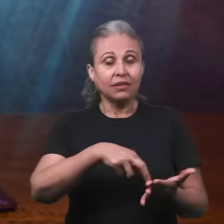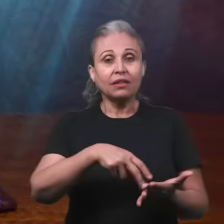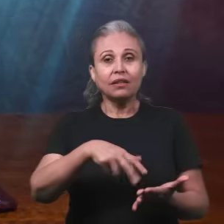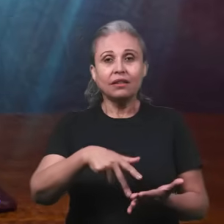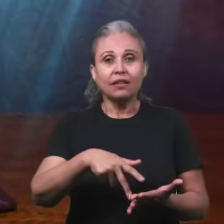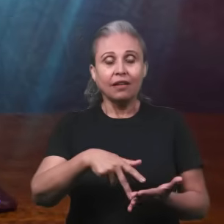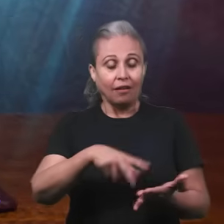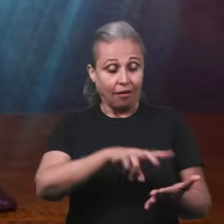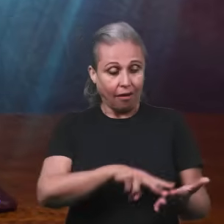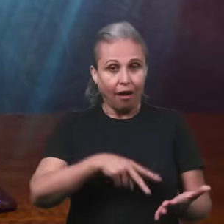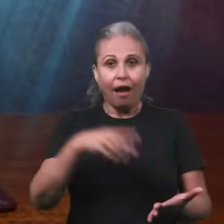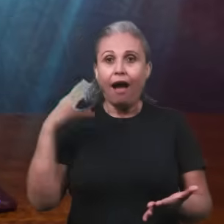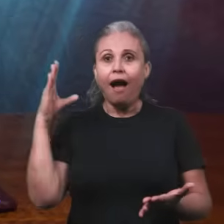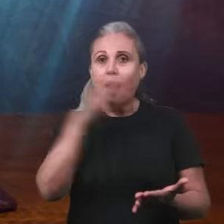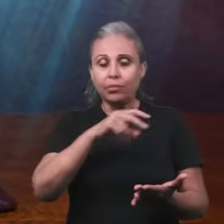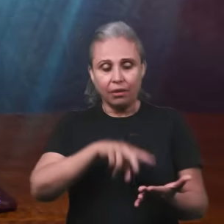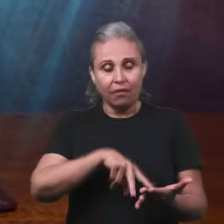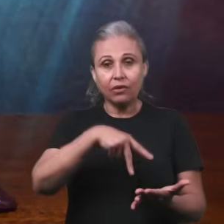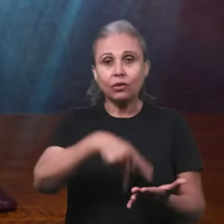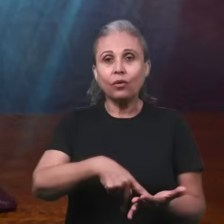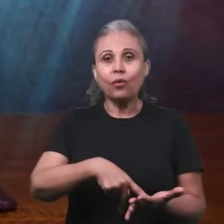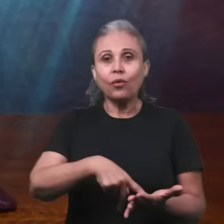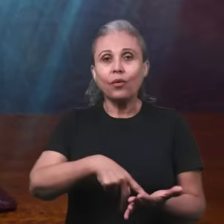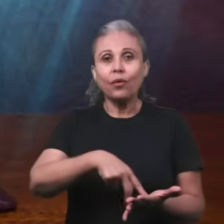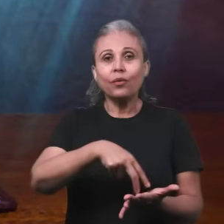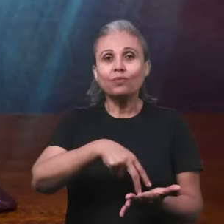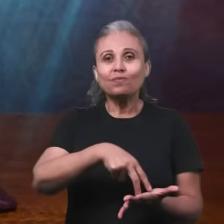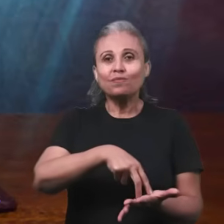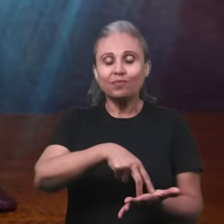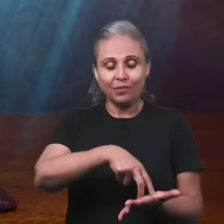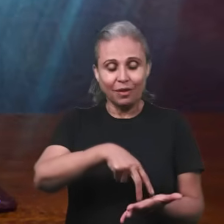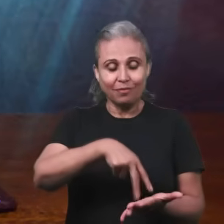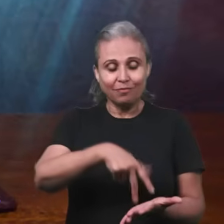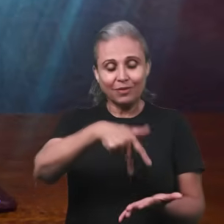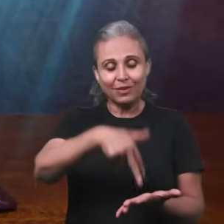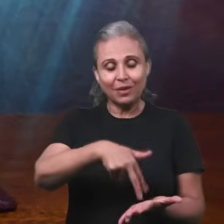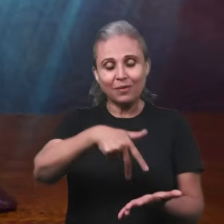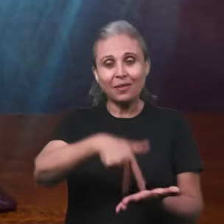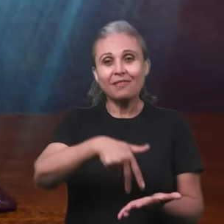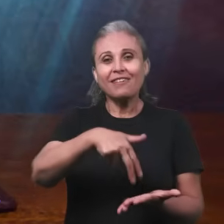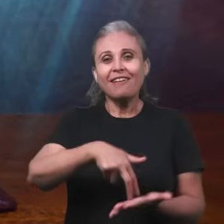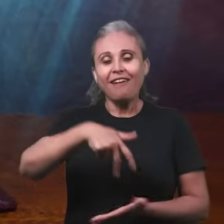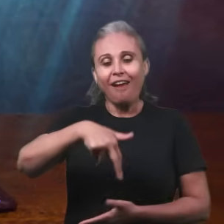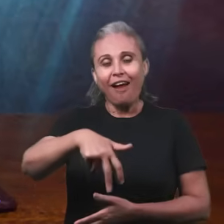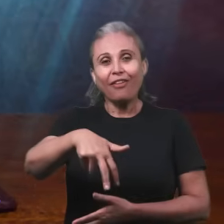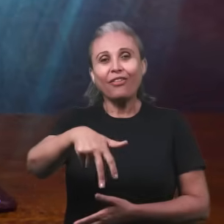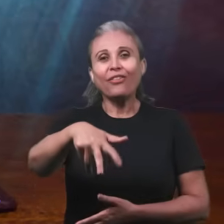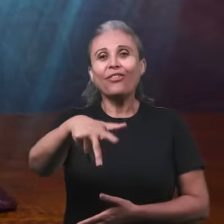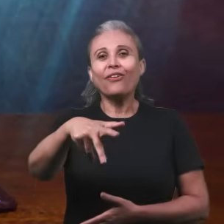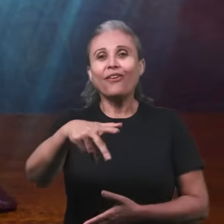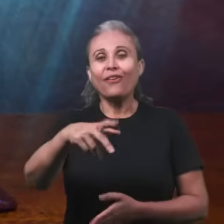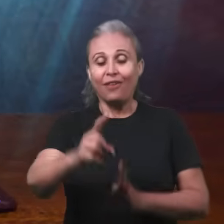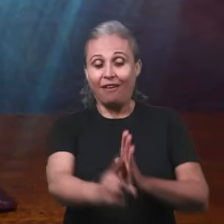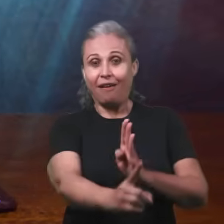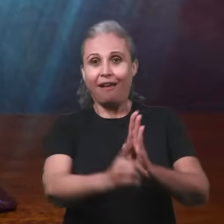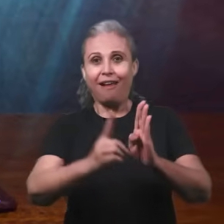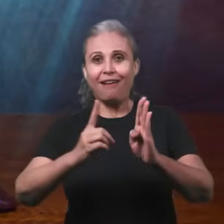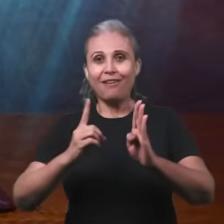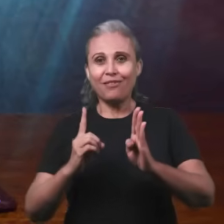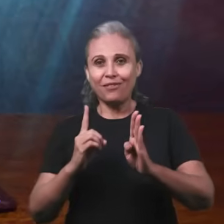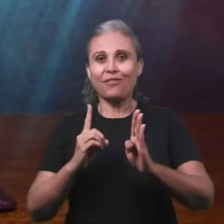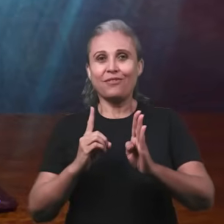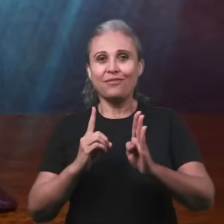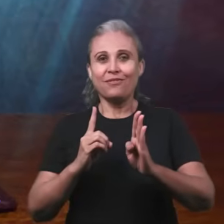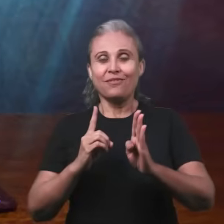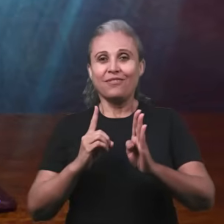seus pés e artelhos se firmaram. E saltando, pôs-se em pé, andou e entrou com eles no templo, andando